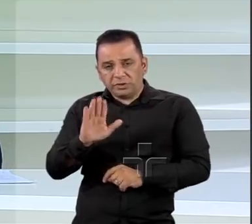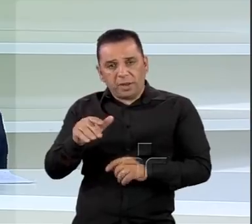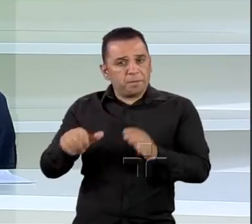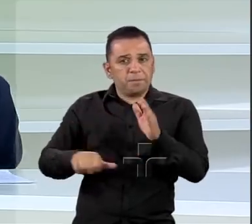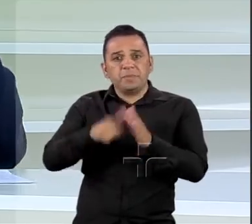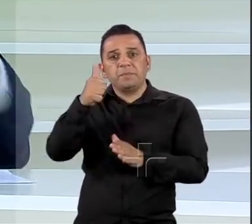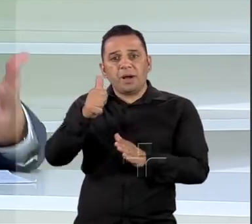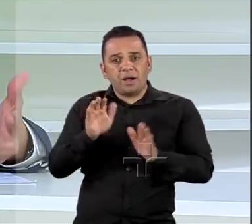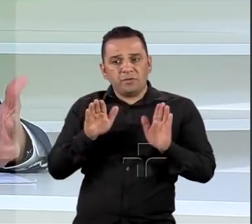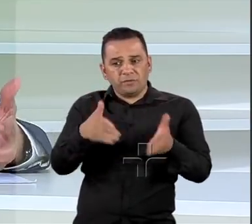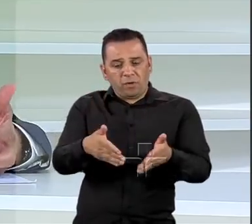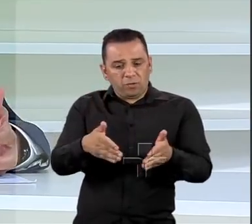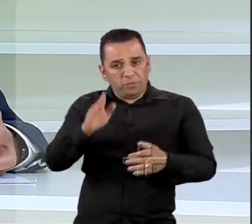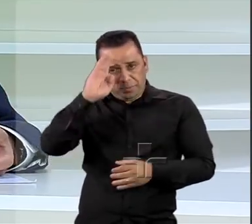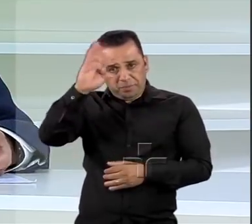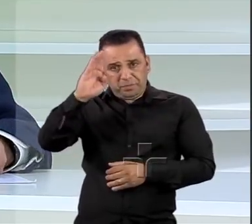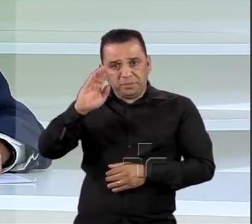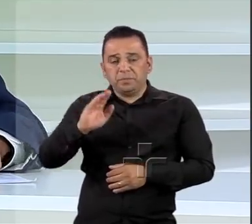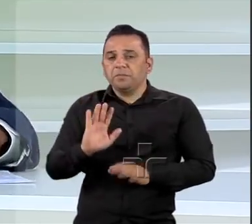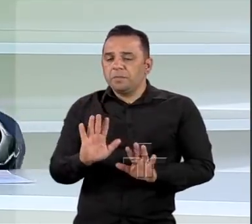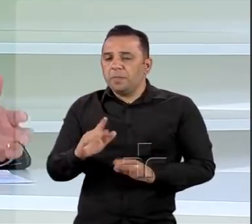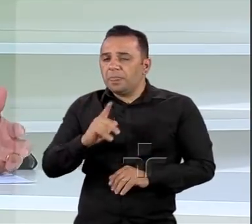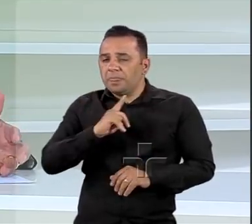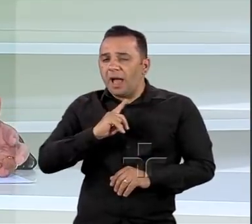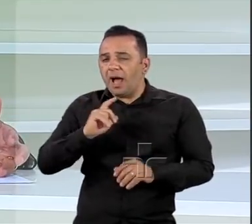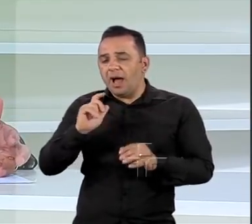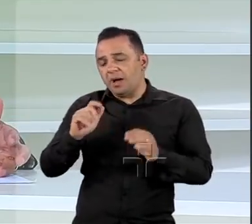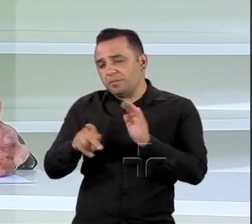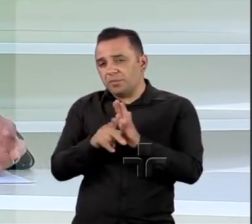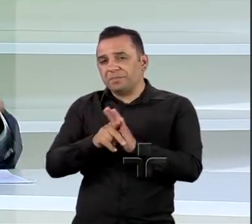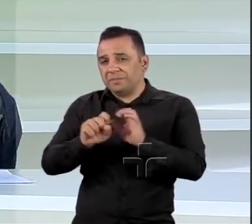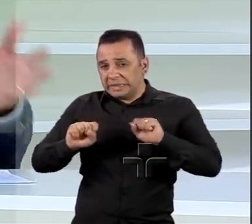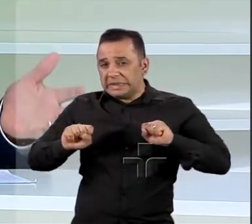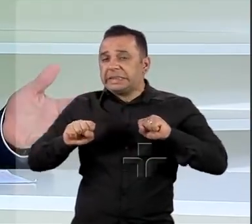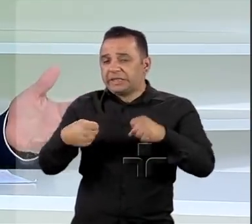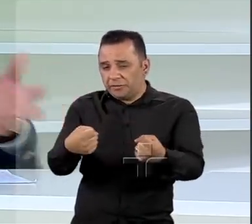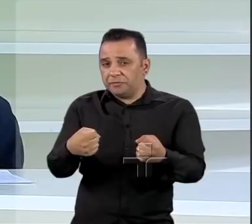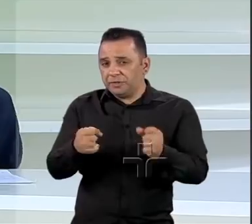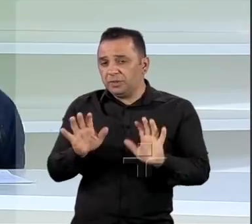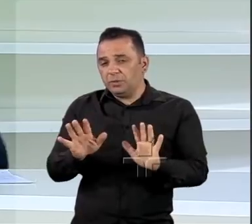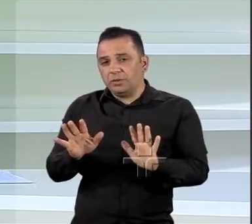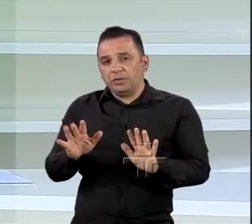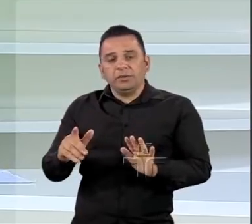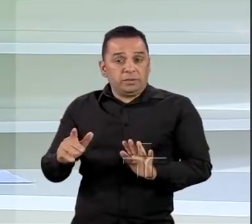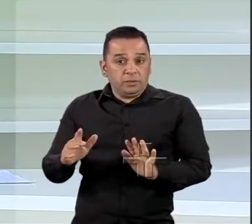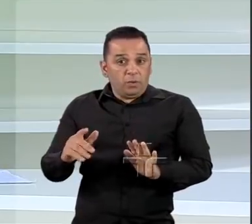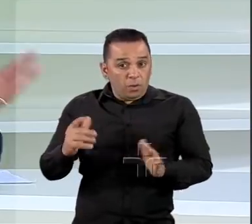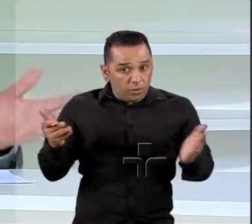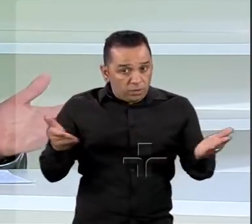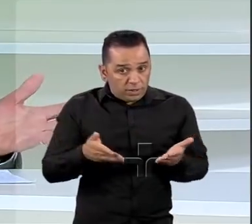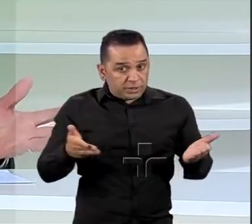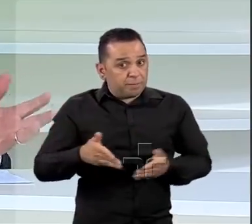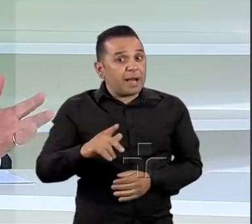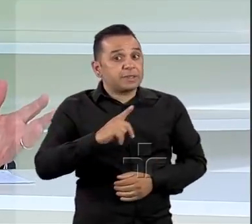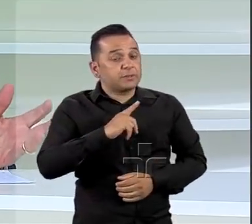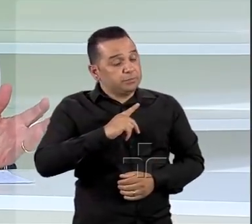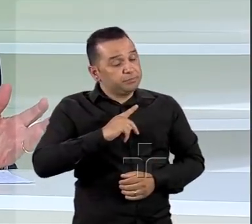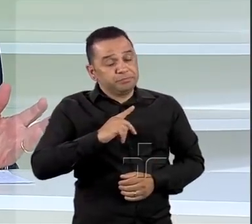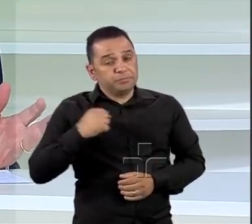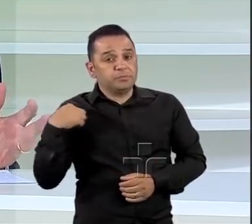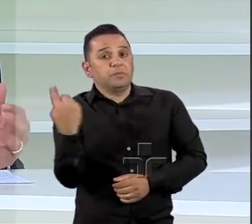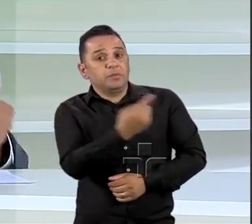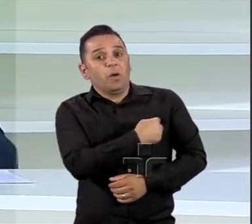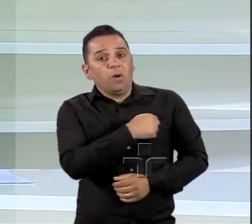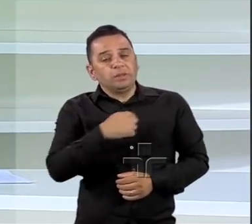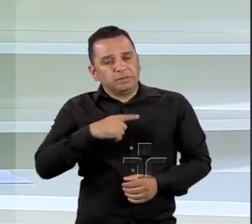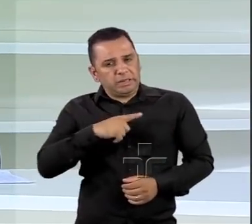que pretende enfrentar os grandes desafios, sem dúvida nenhuma, nós estamos comentando hoje, que um deles é o